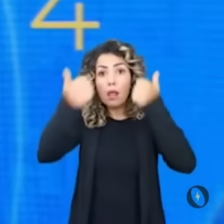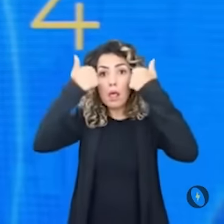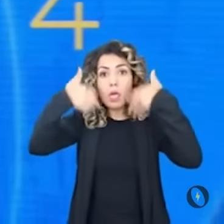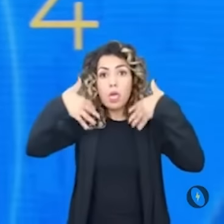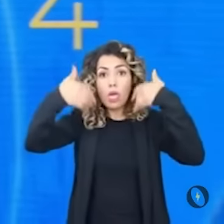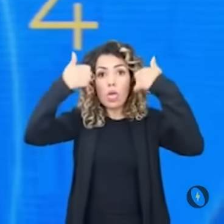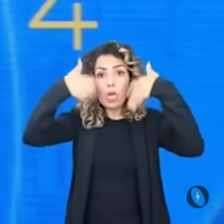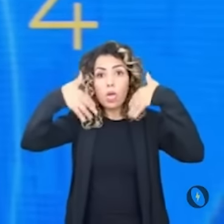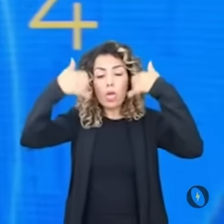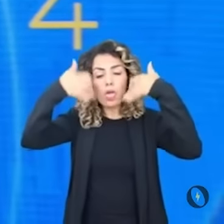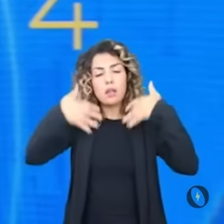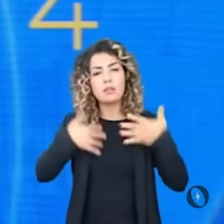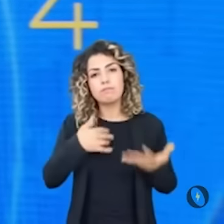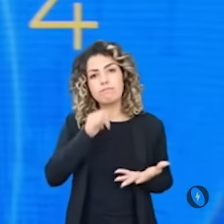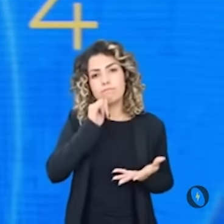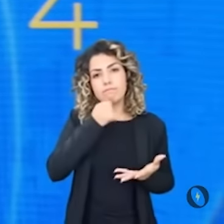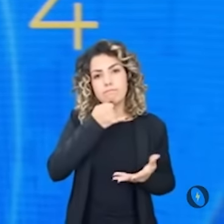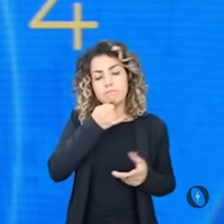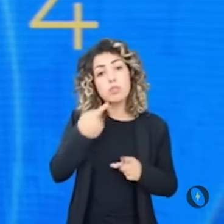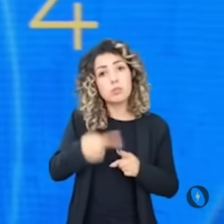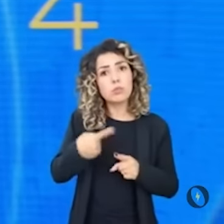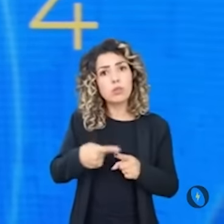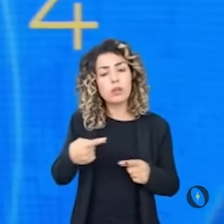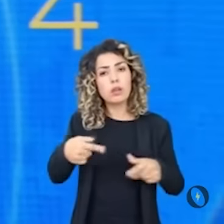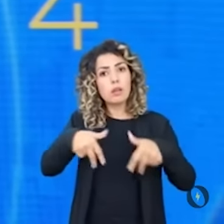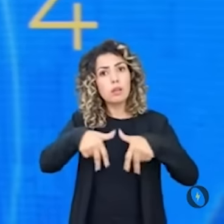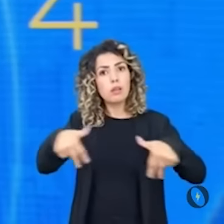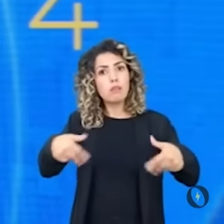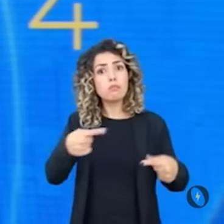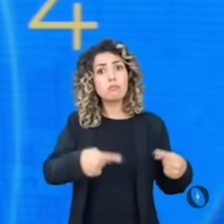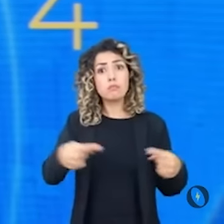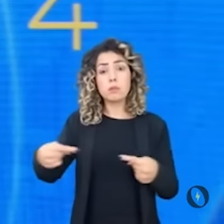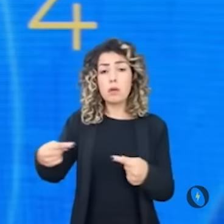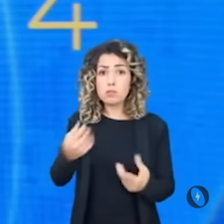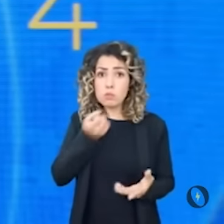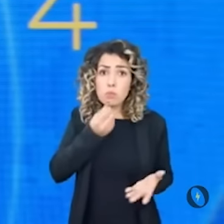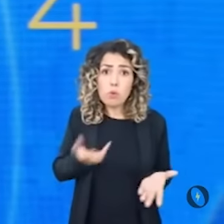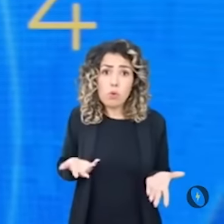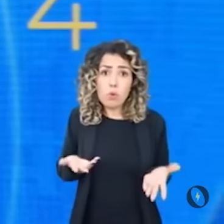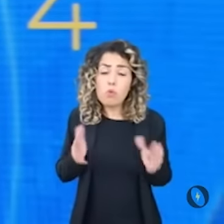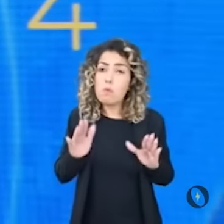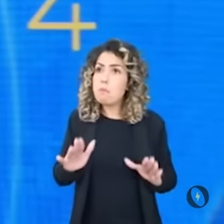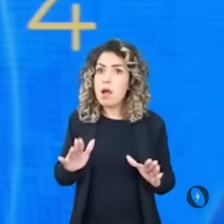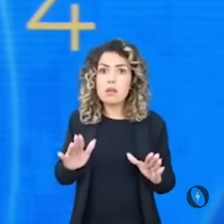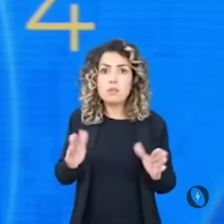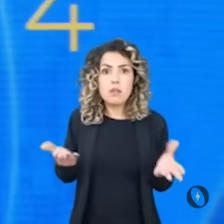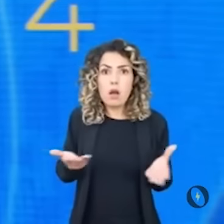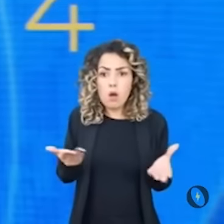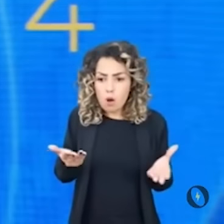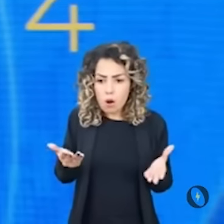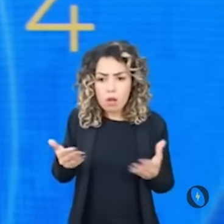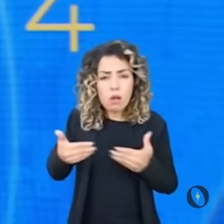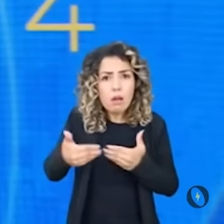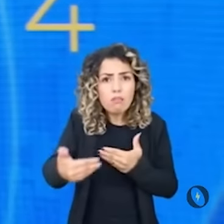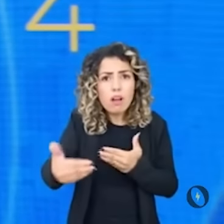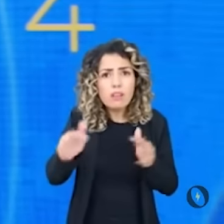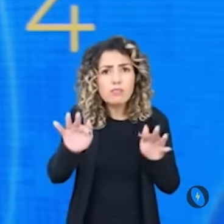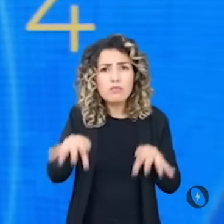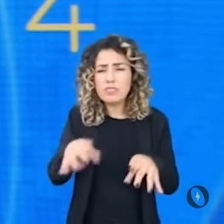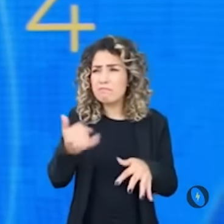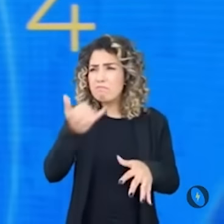porque o debate foi muito bom mas no final tivemos essa confusão e